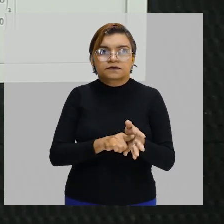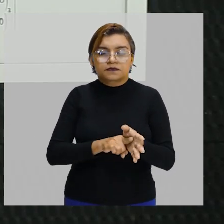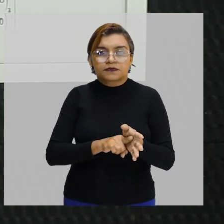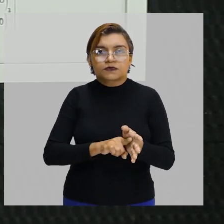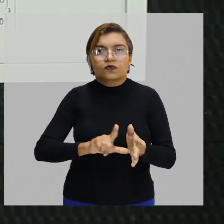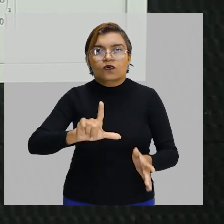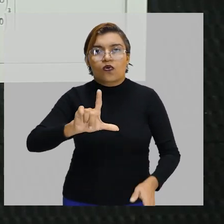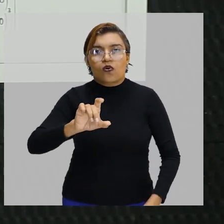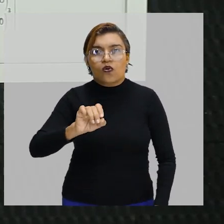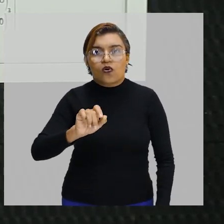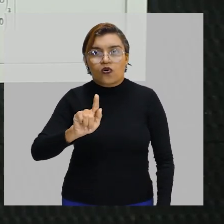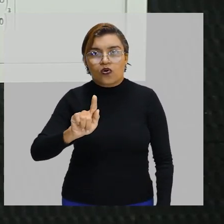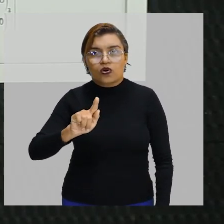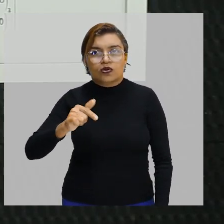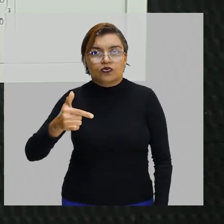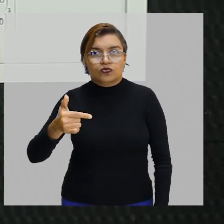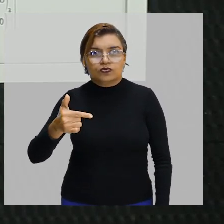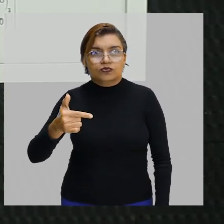de 2,